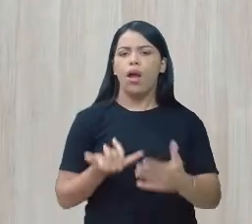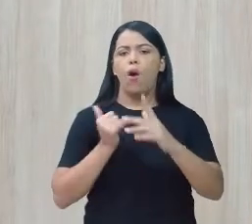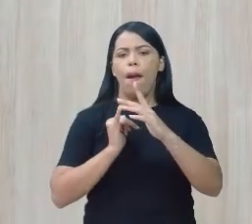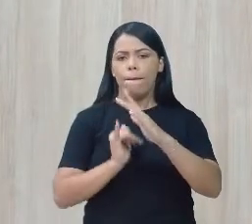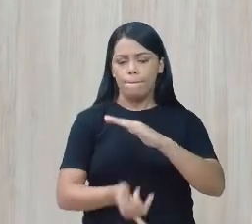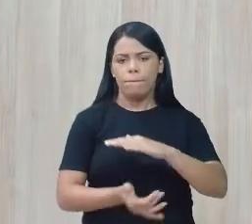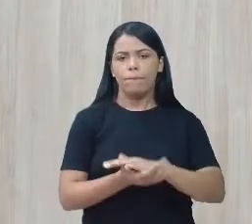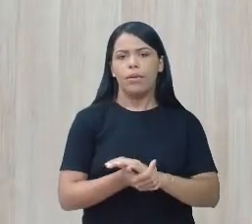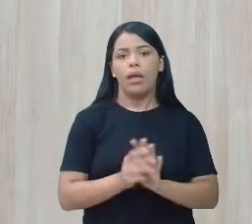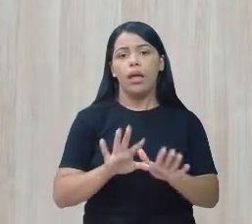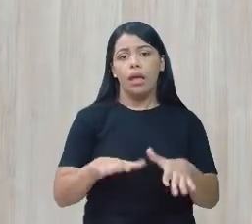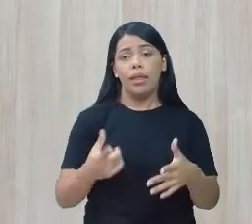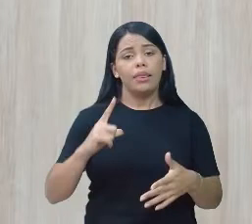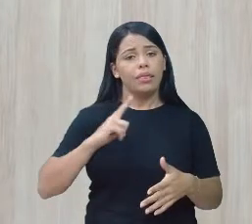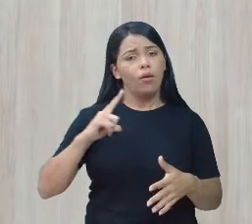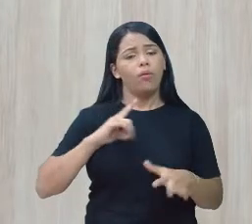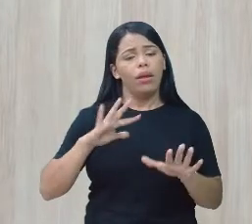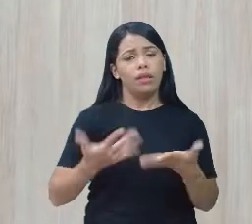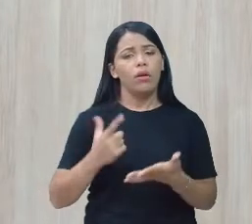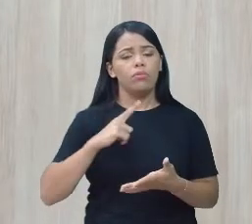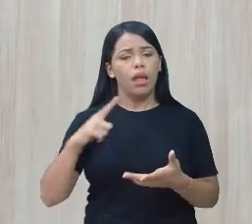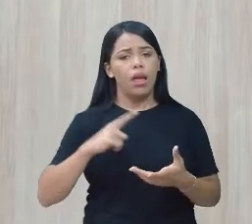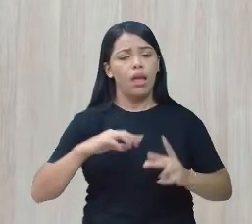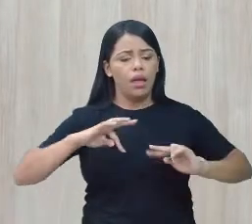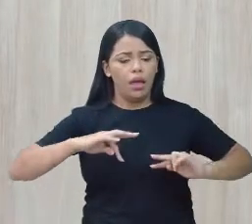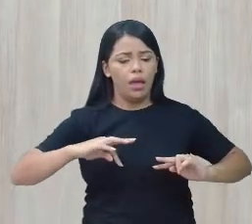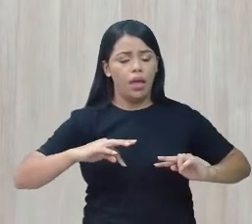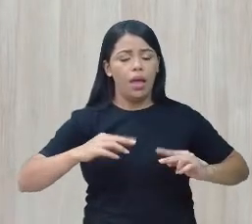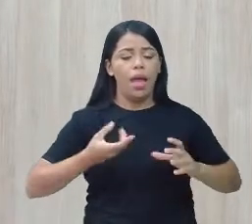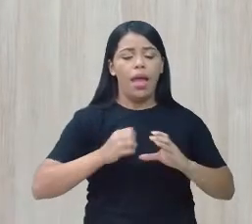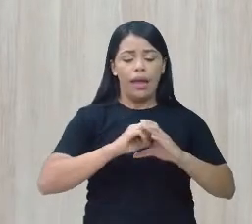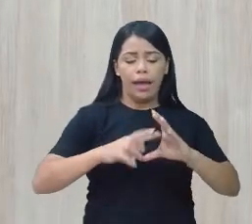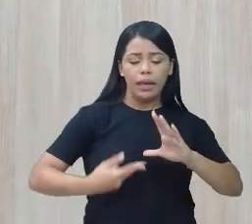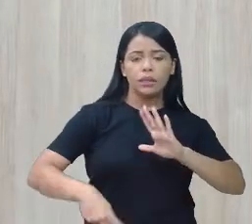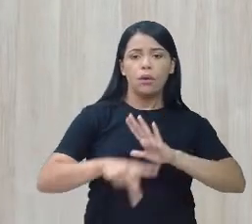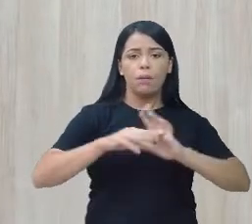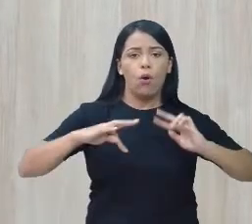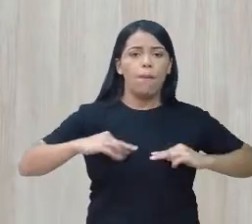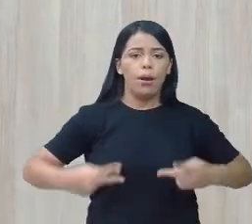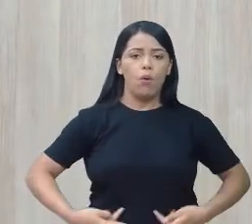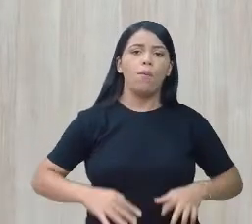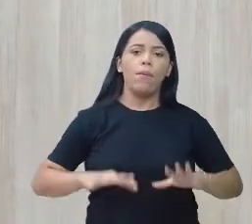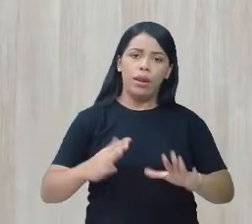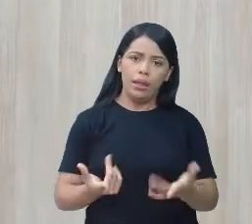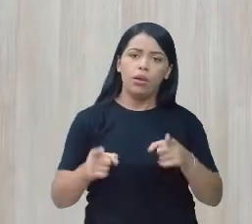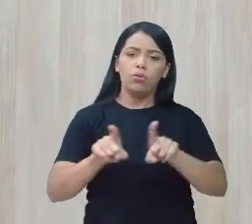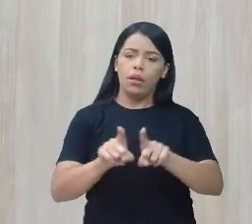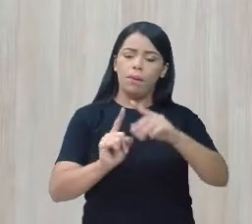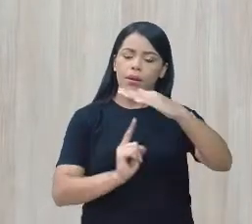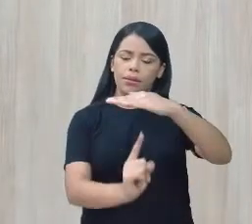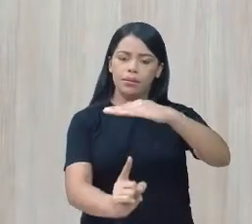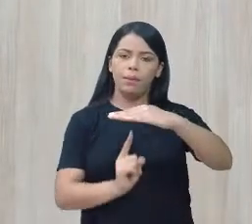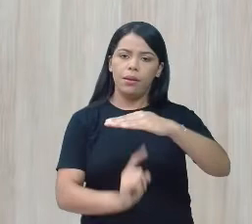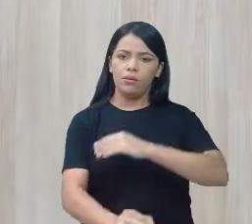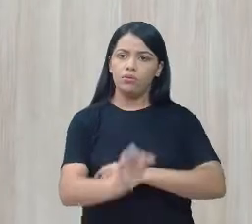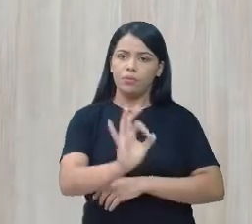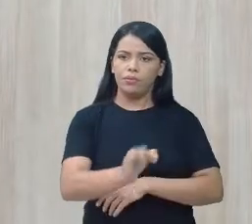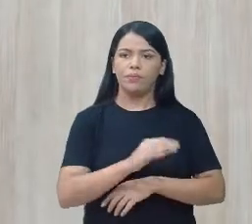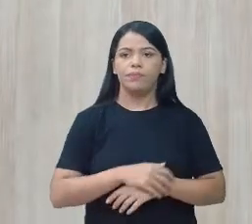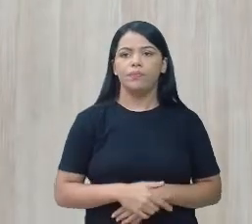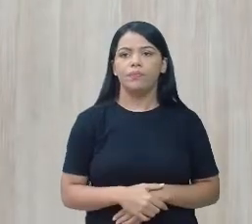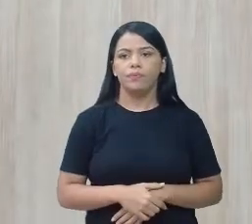das características humanas, né, de sentir. Então, esses animais nas fábulas também são personagens, tá certo? Eu trouxe